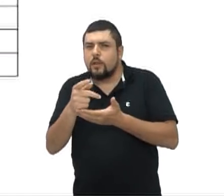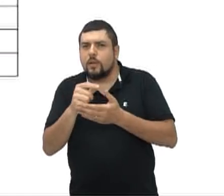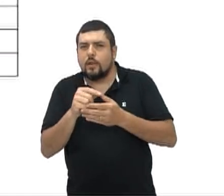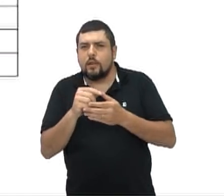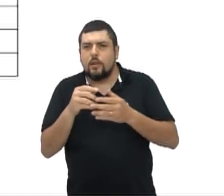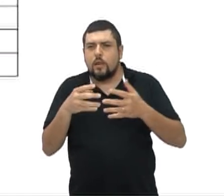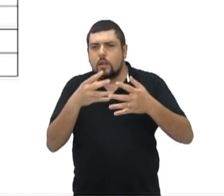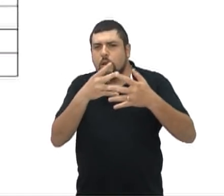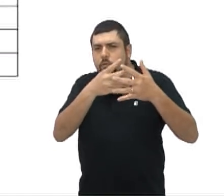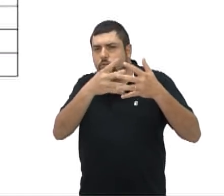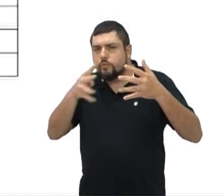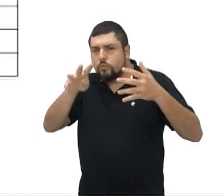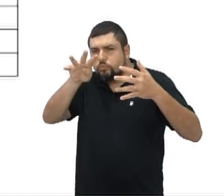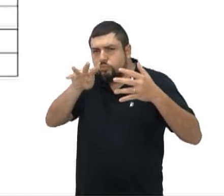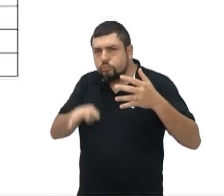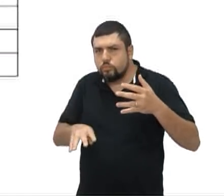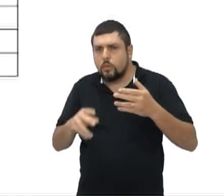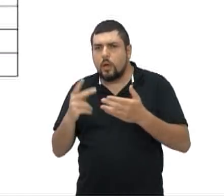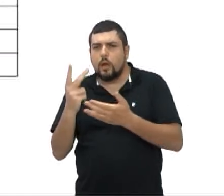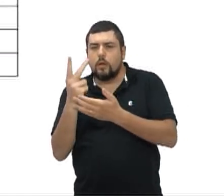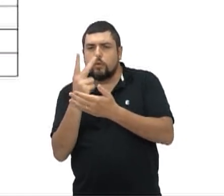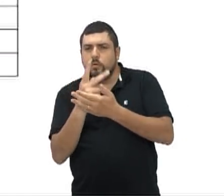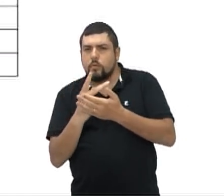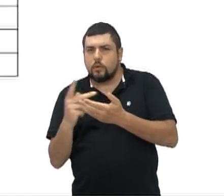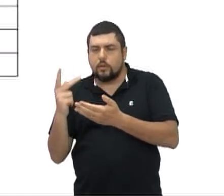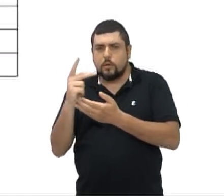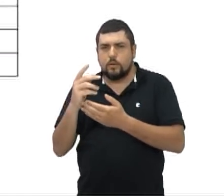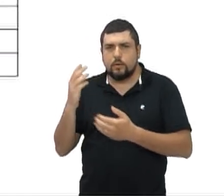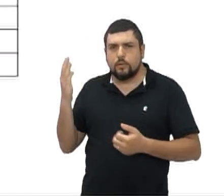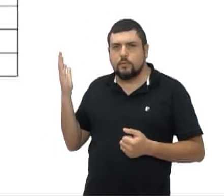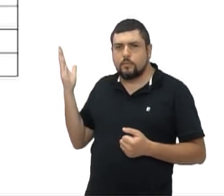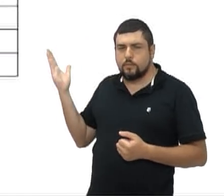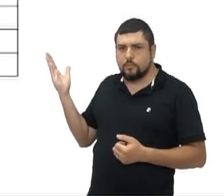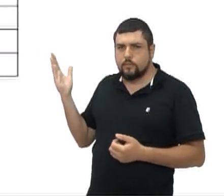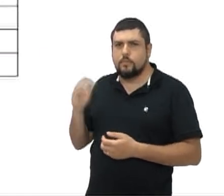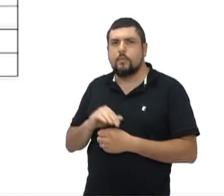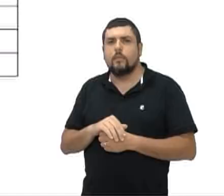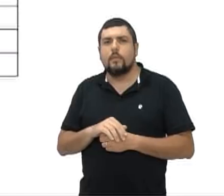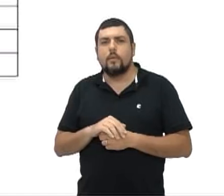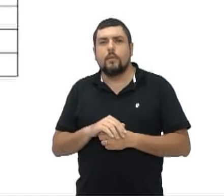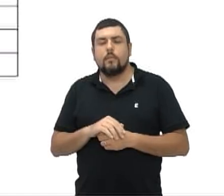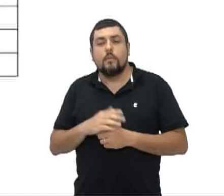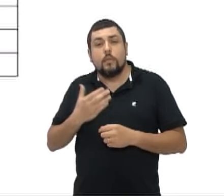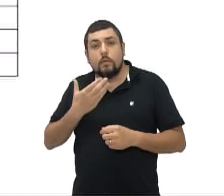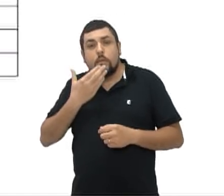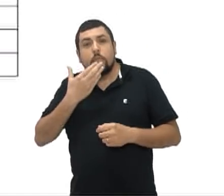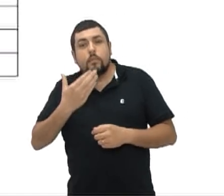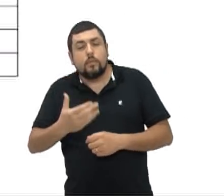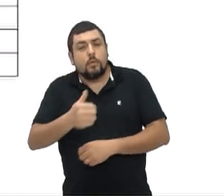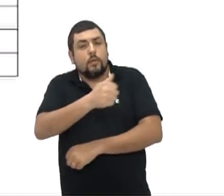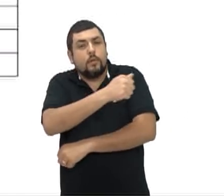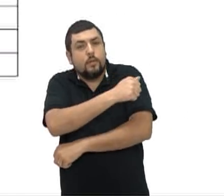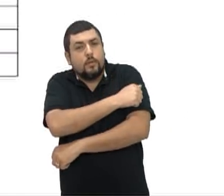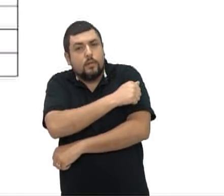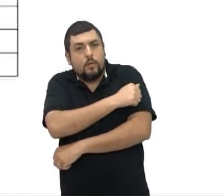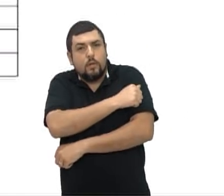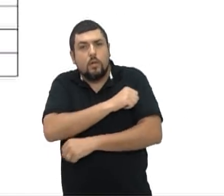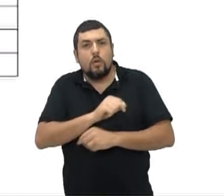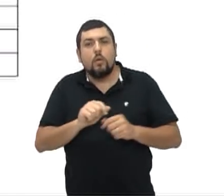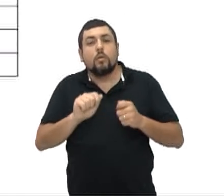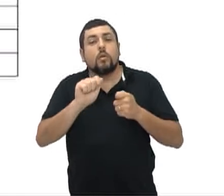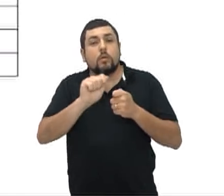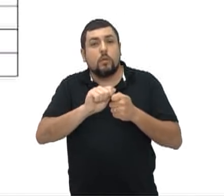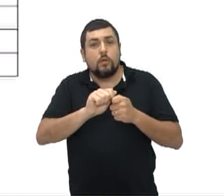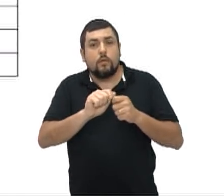polígono abaixo e pediu para que seus alunos reproduzissem, podendo ampliar a